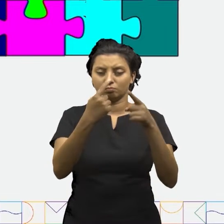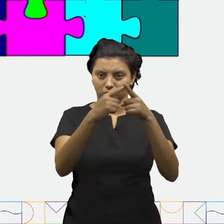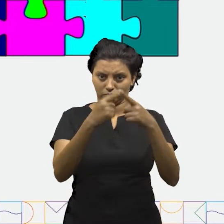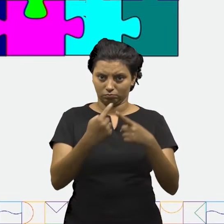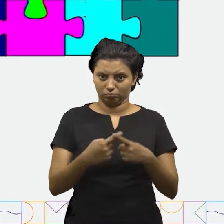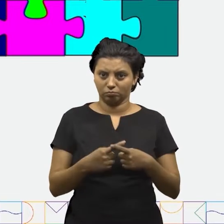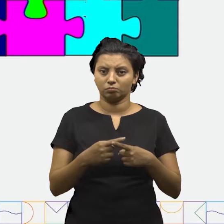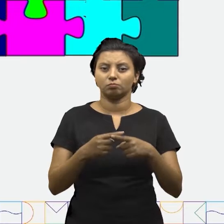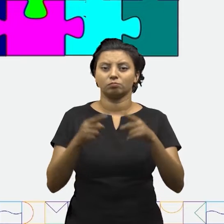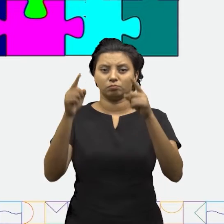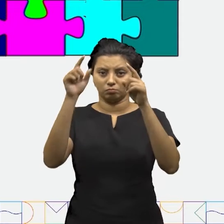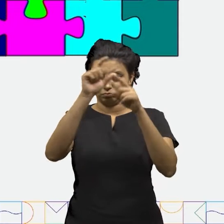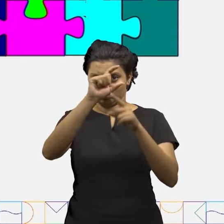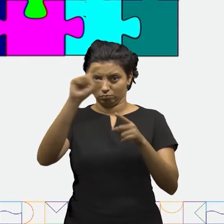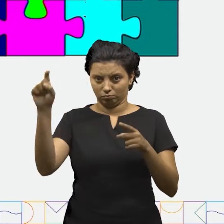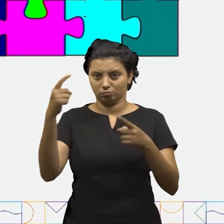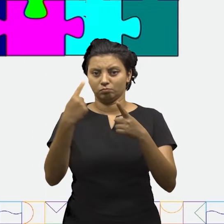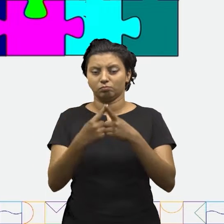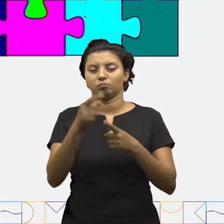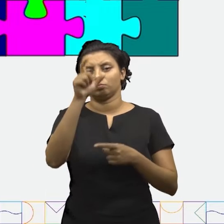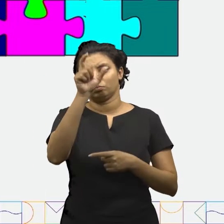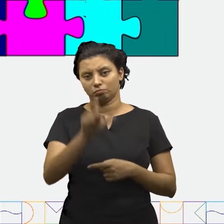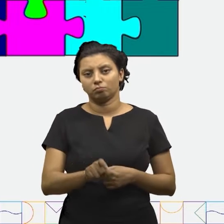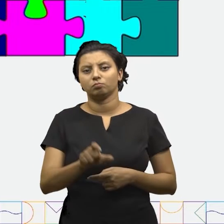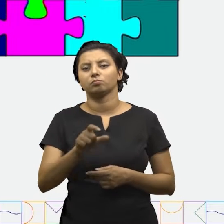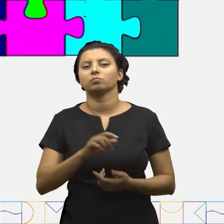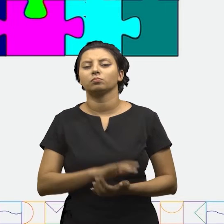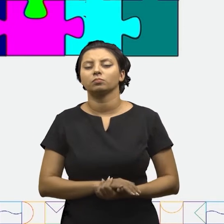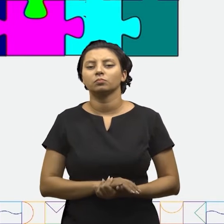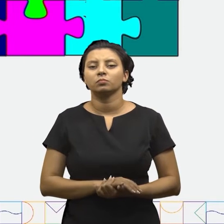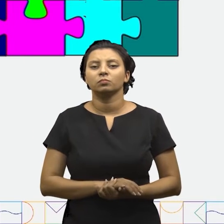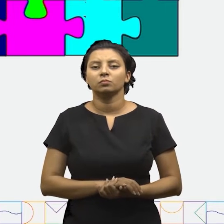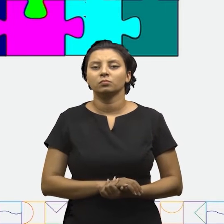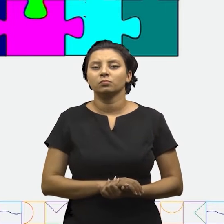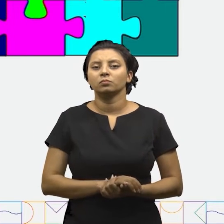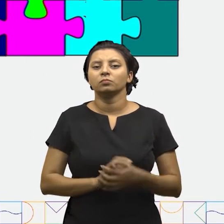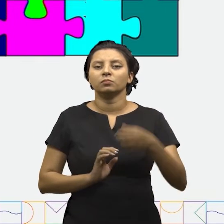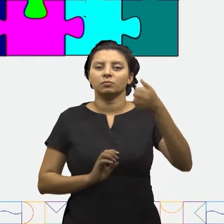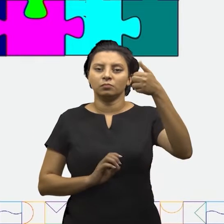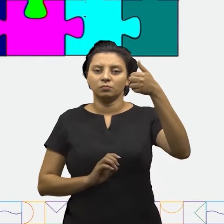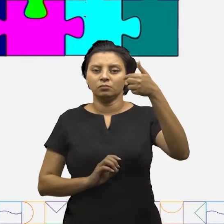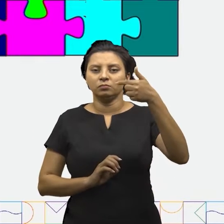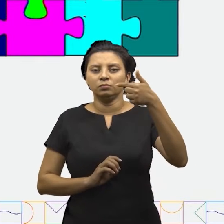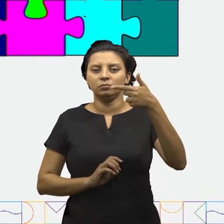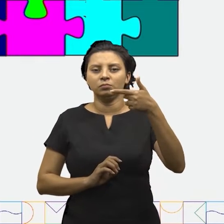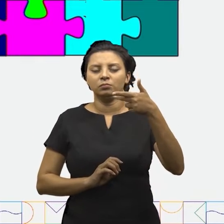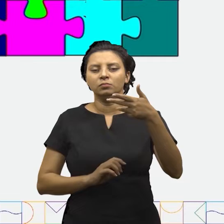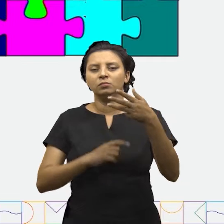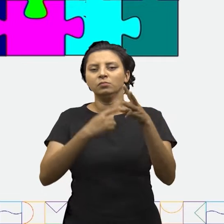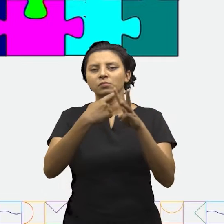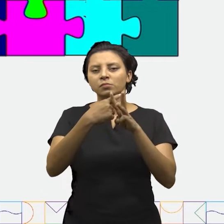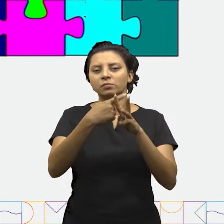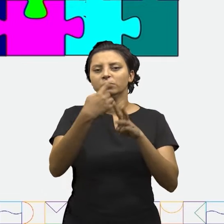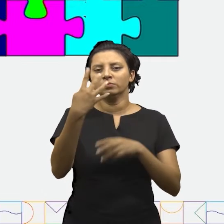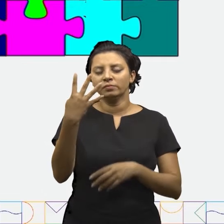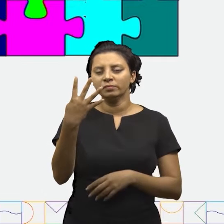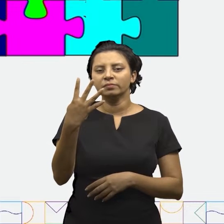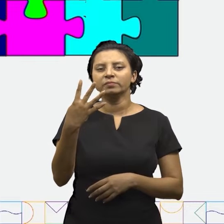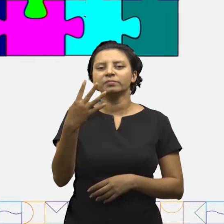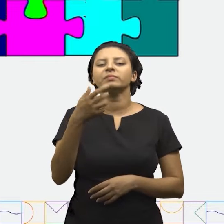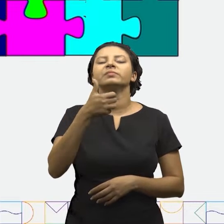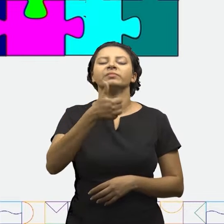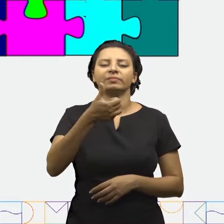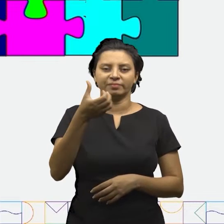multiplicar as linhas vezes as colunas, ficando assim: 4 vezes 4 é igual